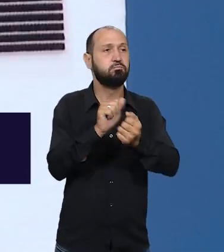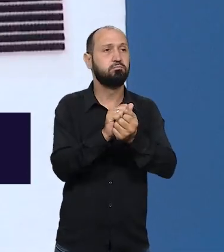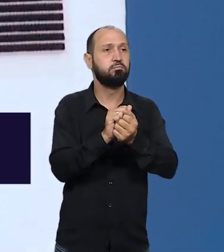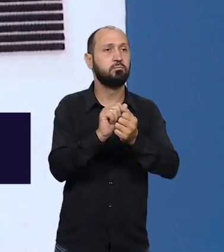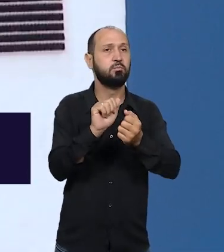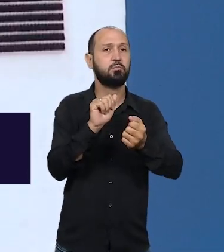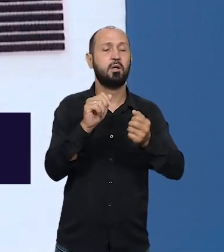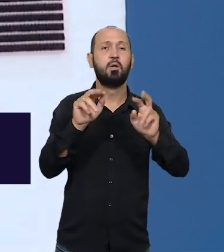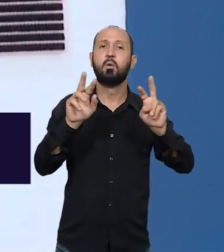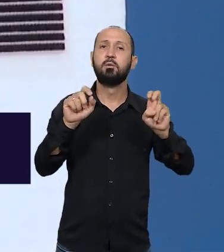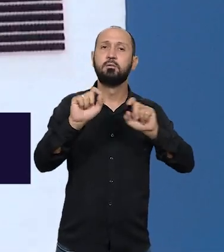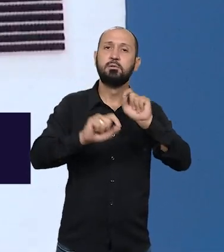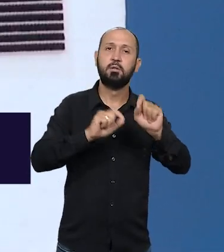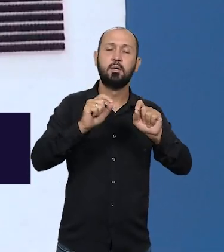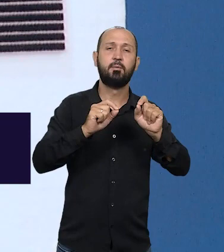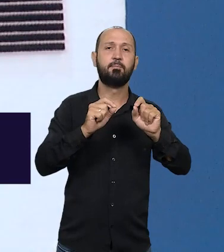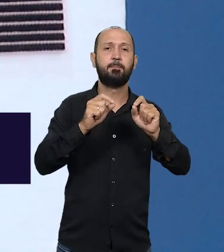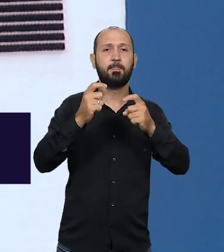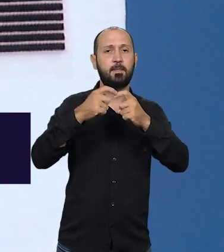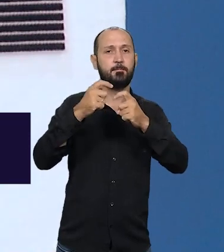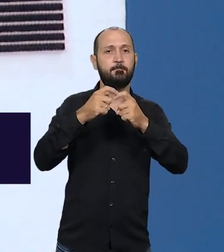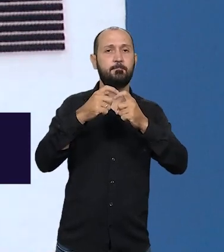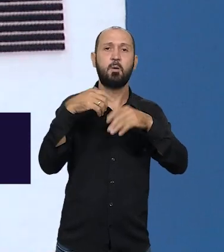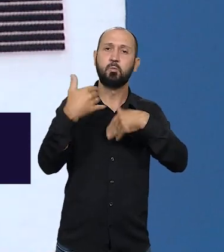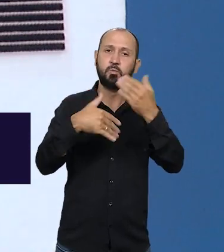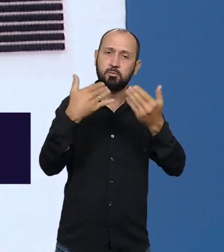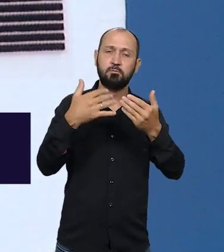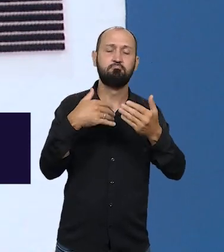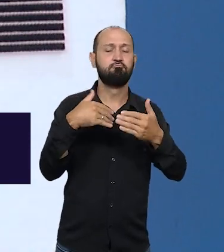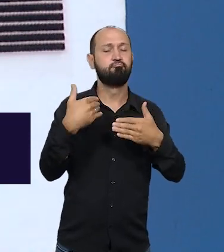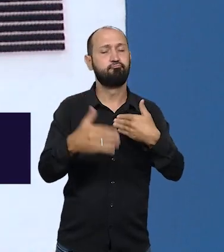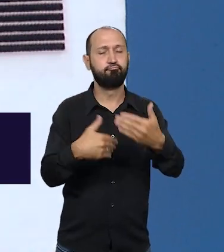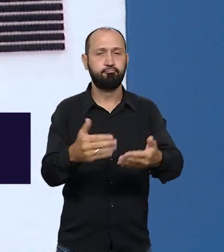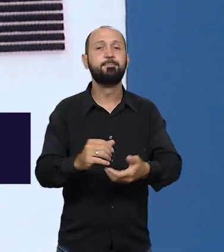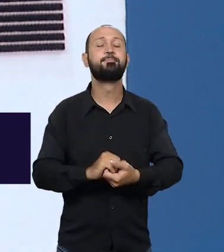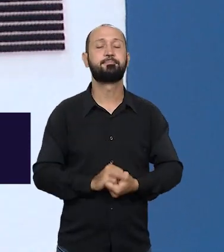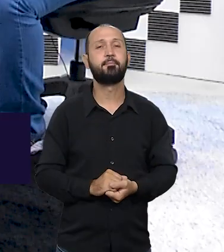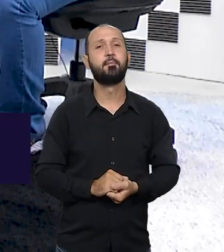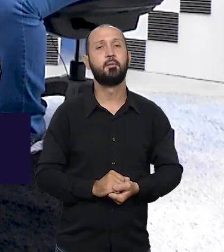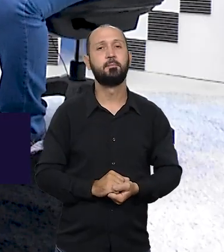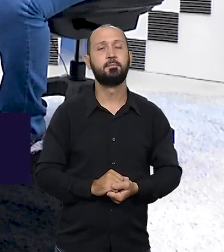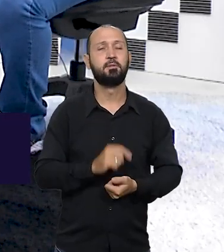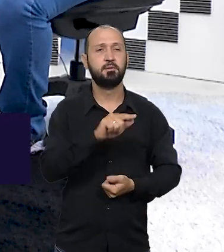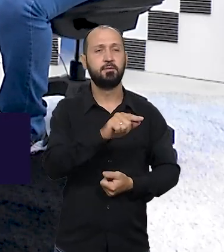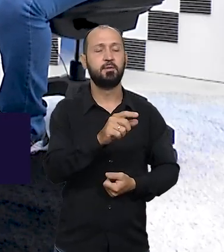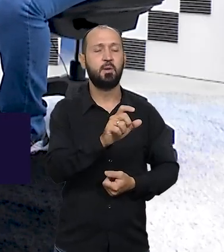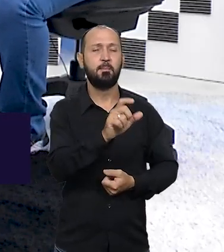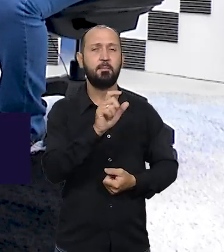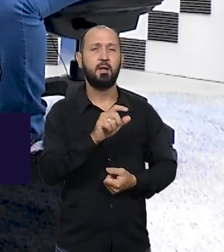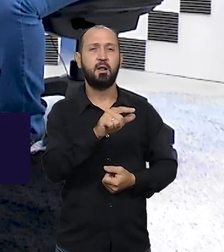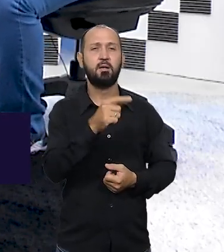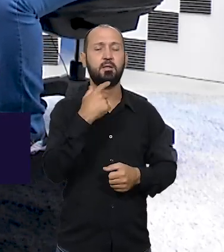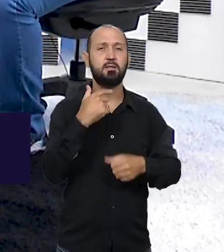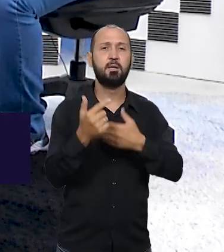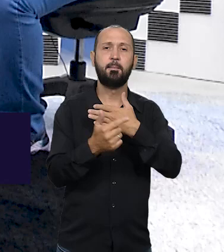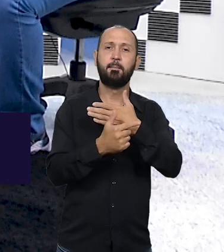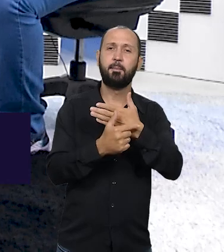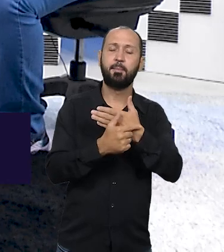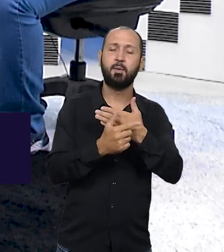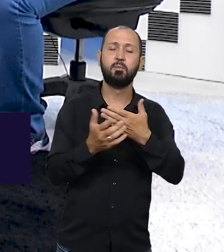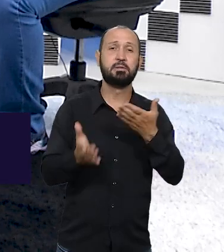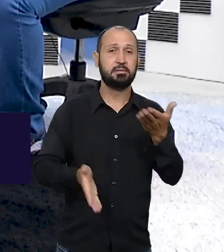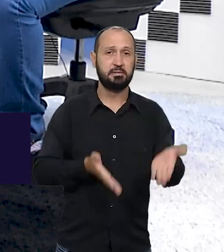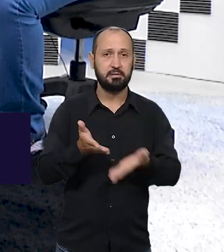todo o acompanhamento com relação ao neurodesenvolvimento dele e assim sucessivamente. Né? Aí você falou esse papel